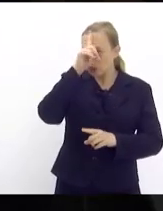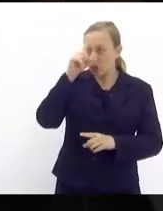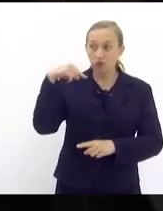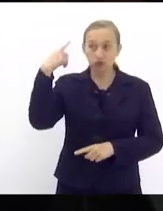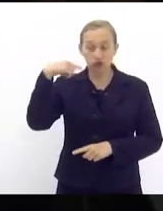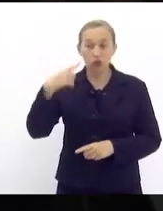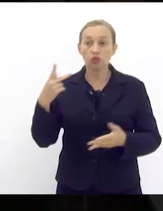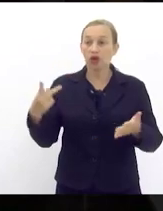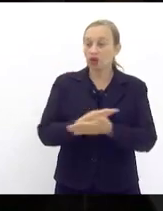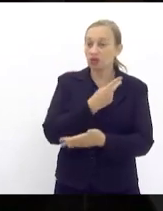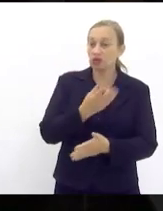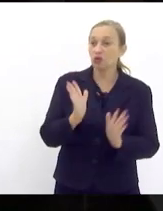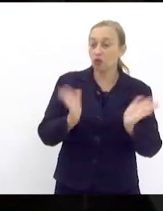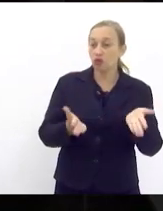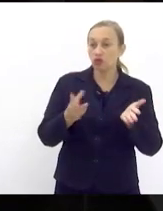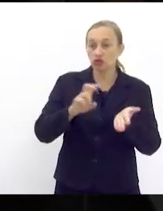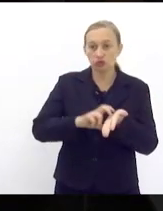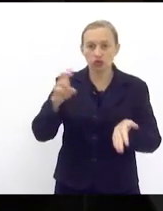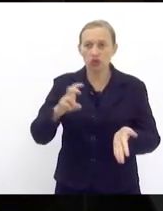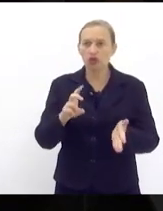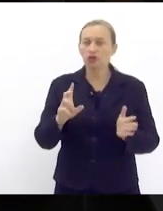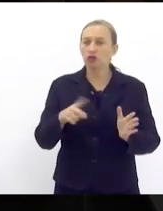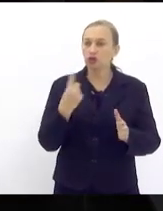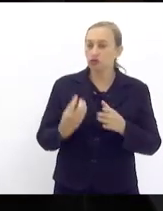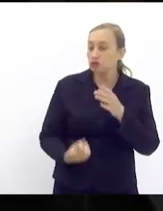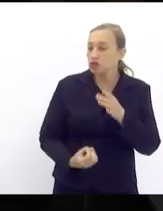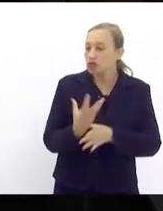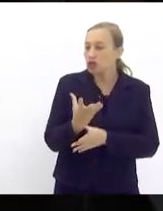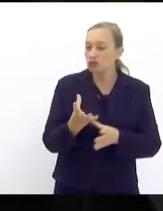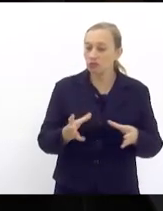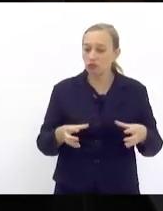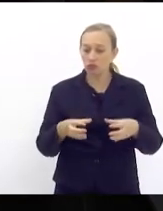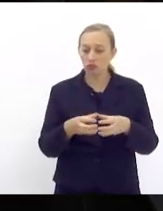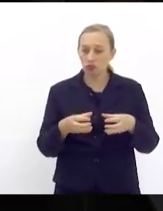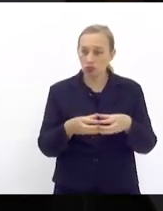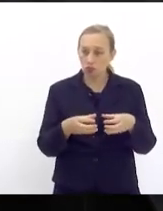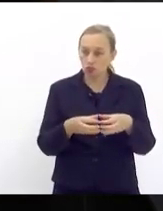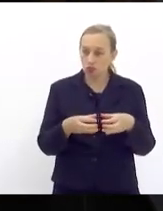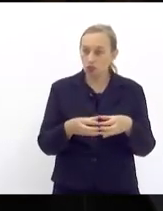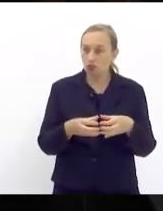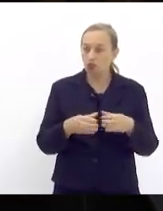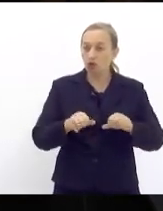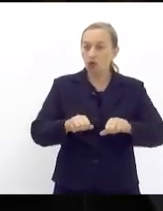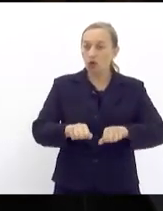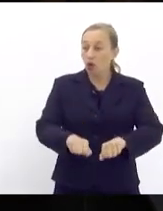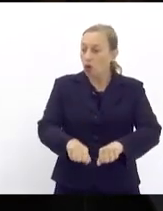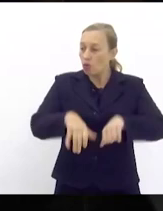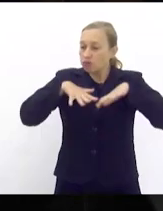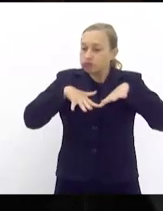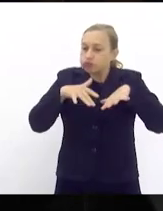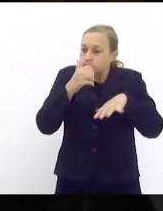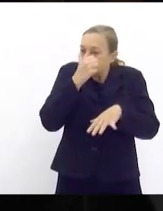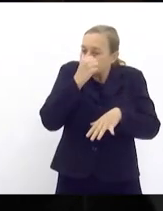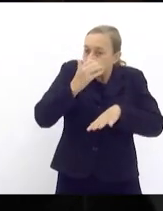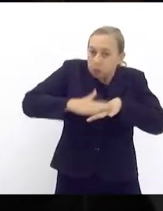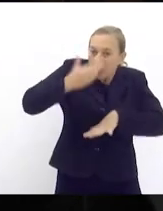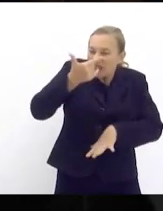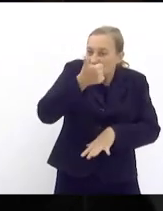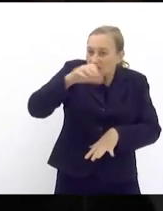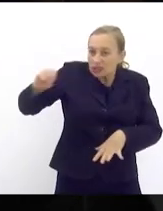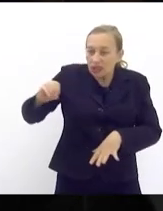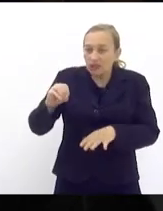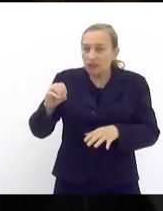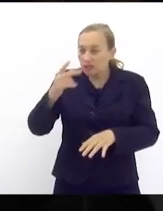pela manhã a gente Instalou a frente com plenário lotado mais de 100 pessoas aqui com a gente